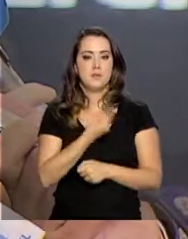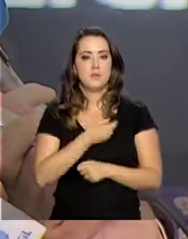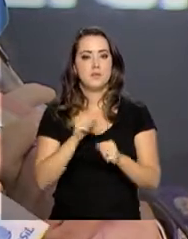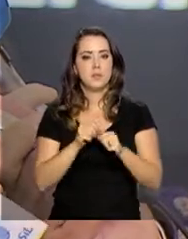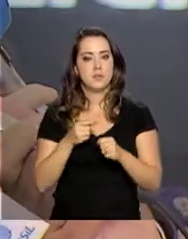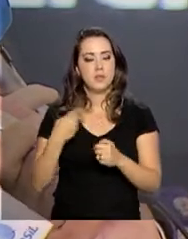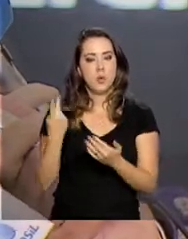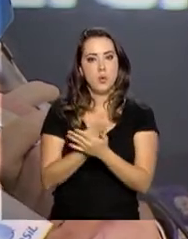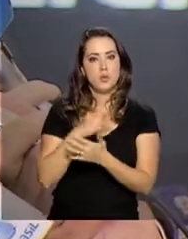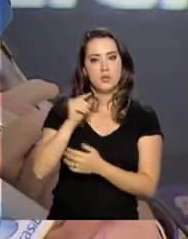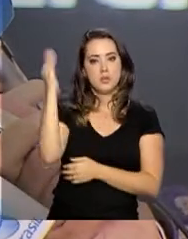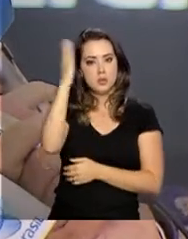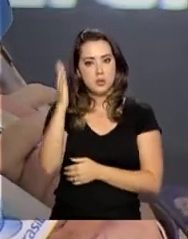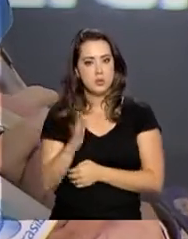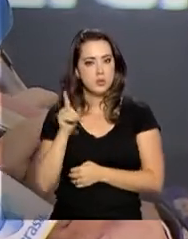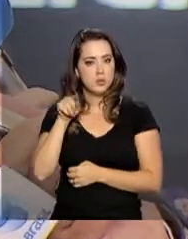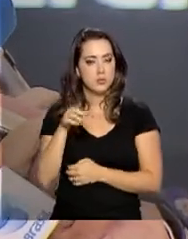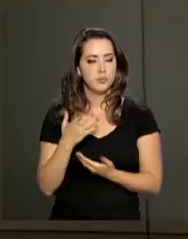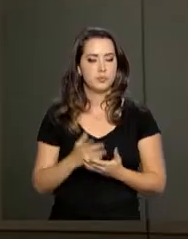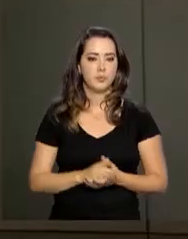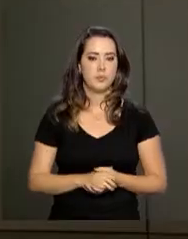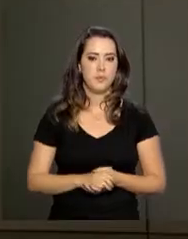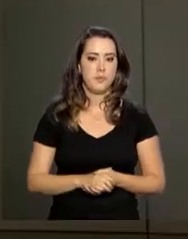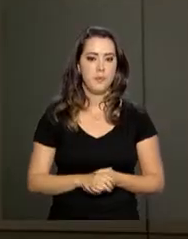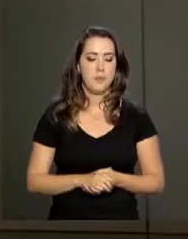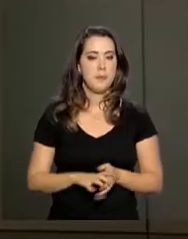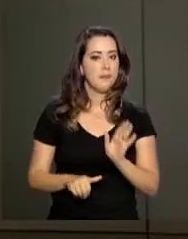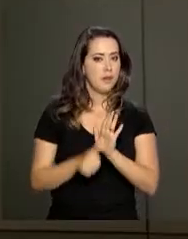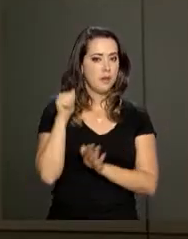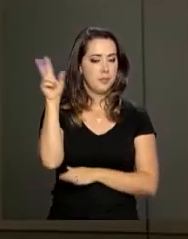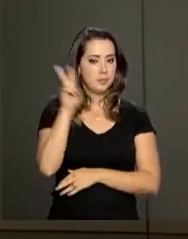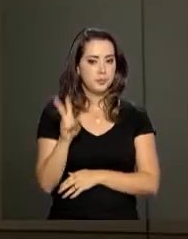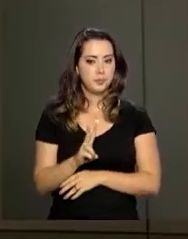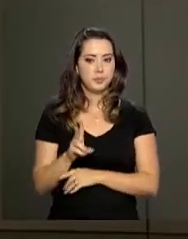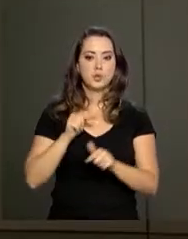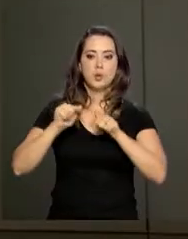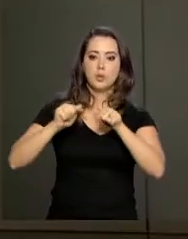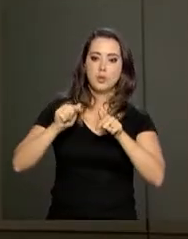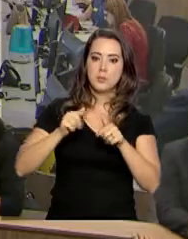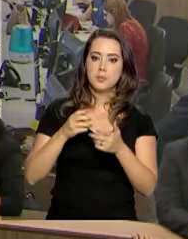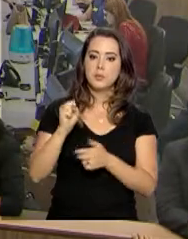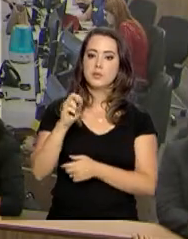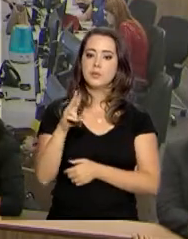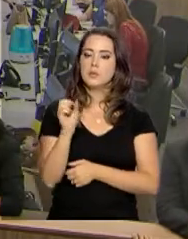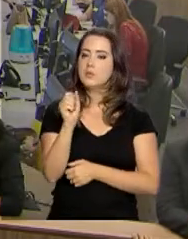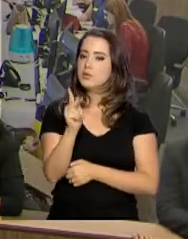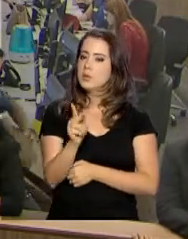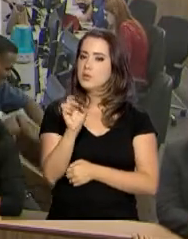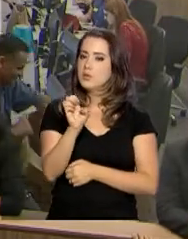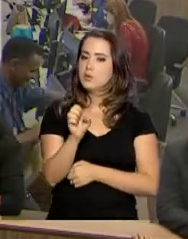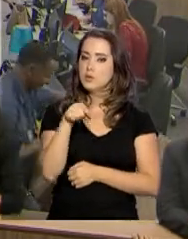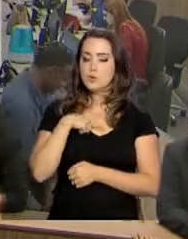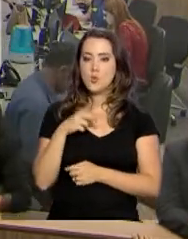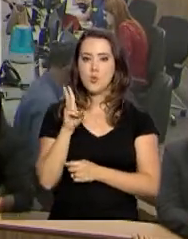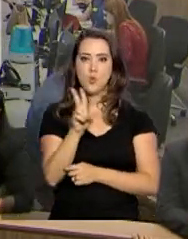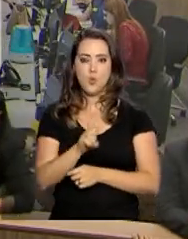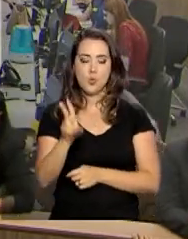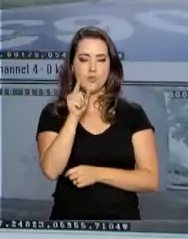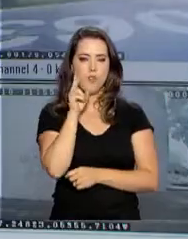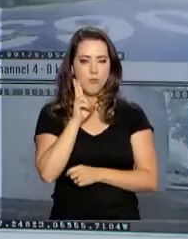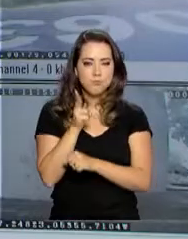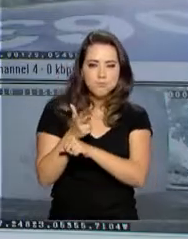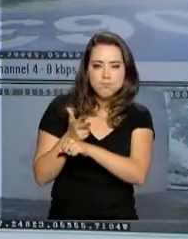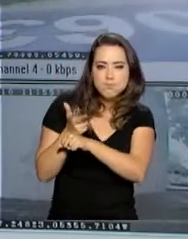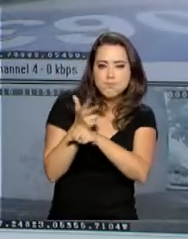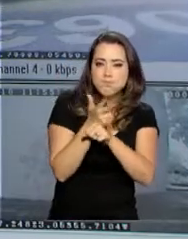que aconteça em todos os planos, em todos os níveis. É a primeira vez que uma operação do SUSP usa este sistema integrado de